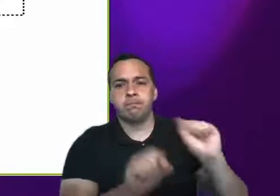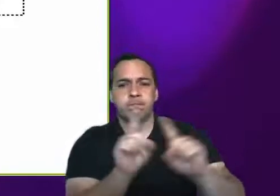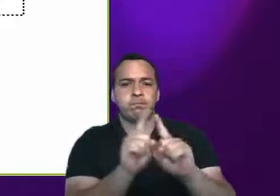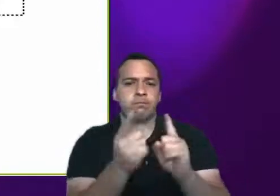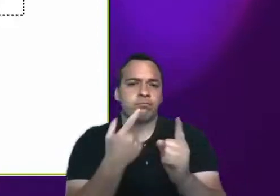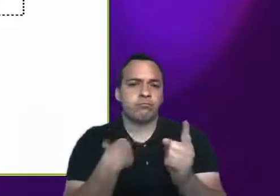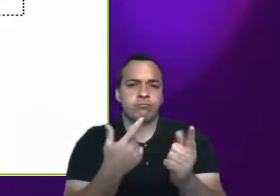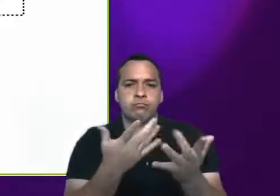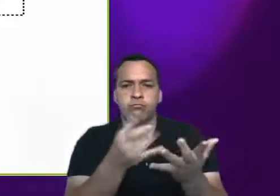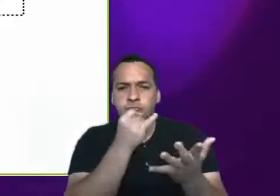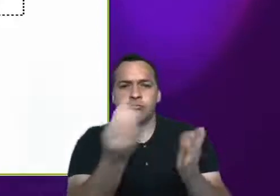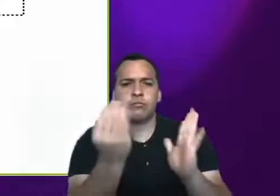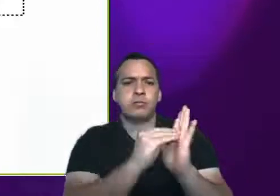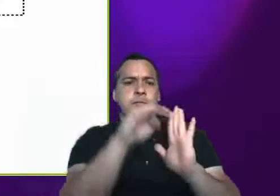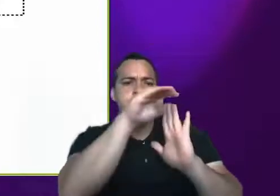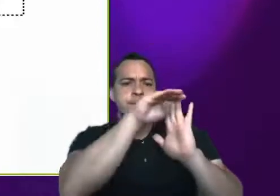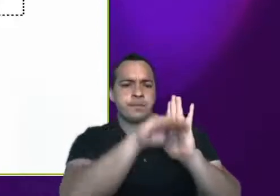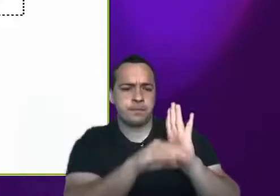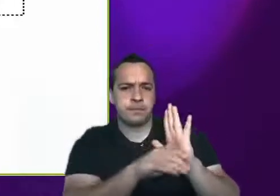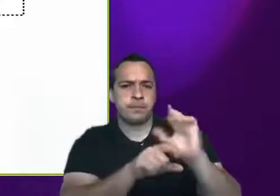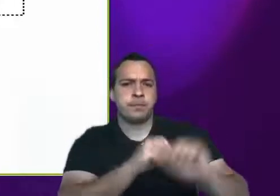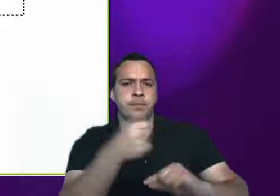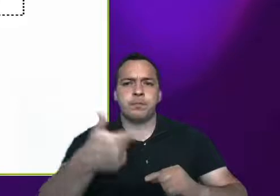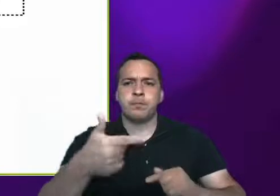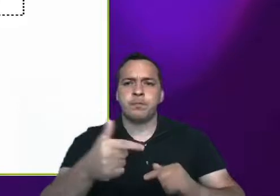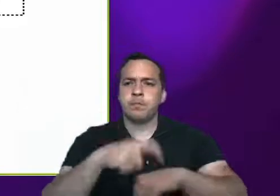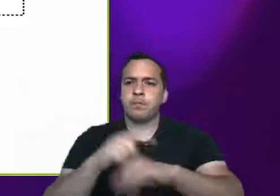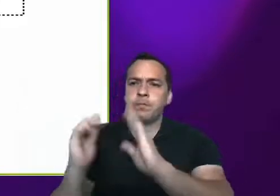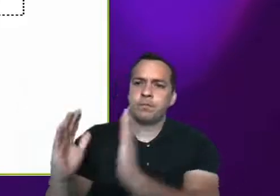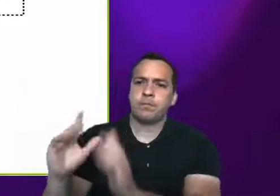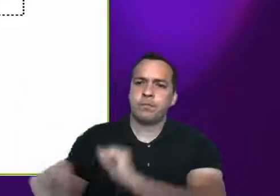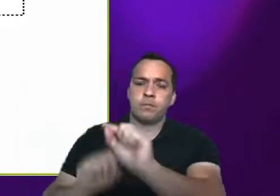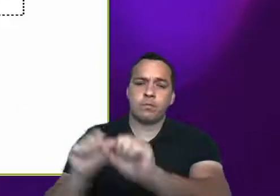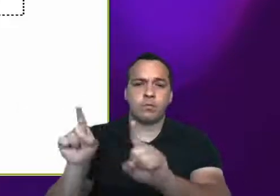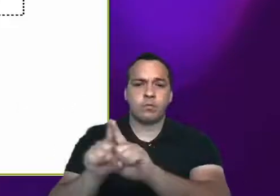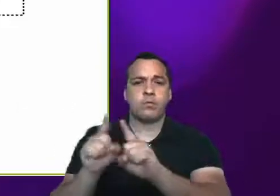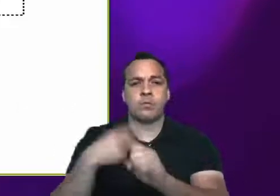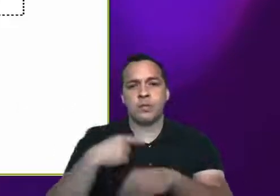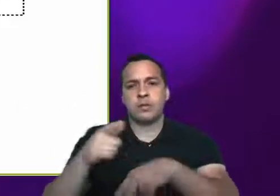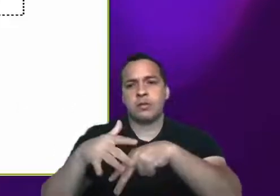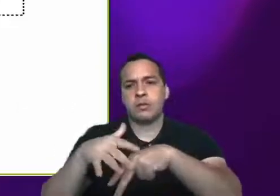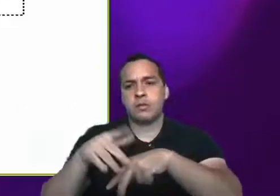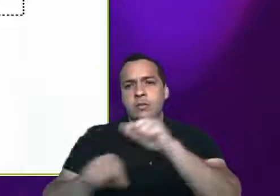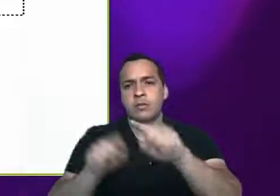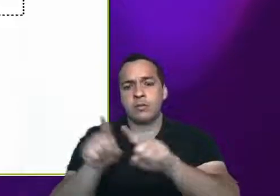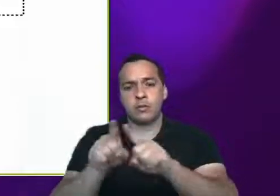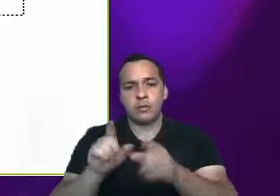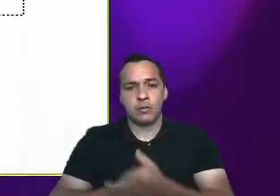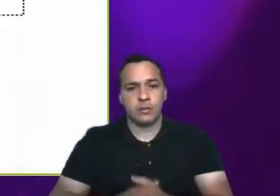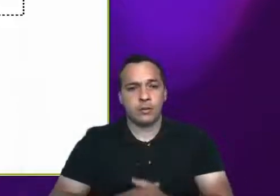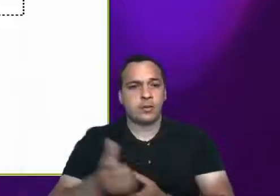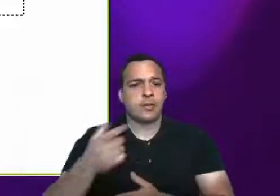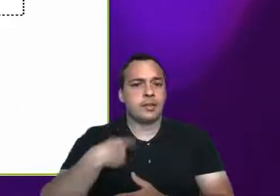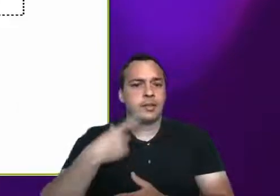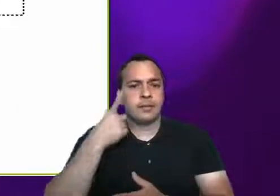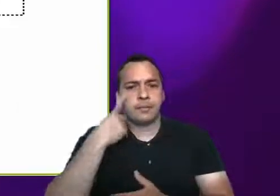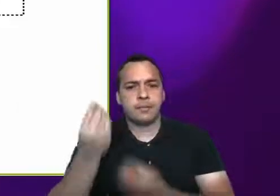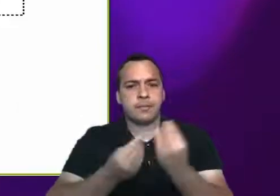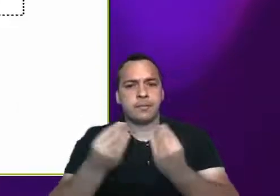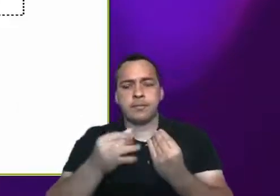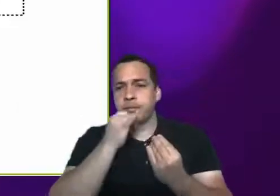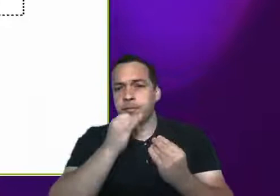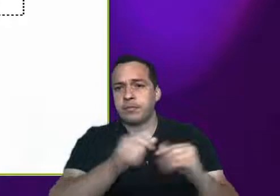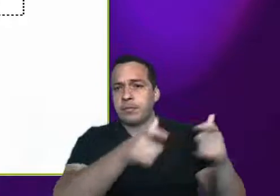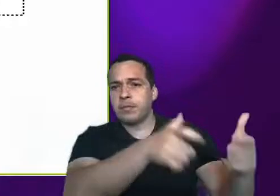momento, podemos pensar na lista. Em um segundo momento, podemos pensar nos pacientes que